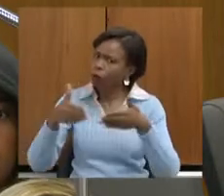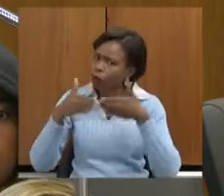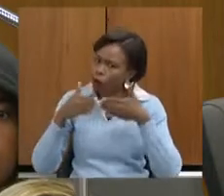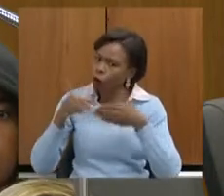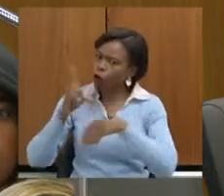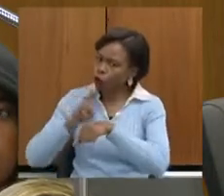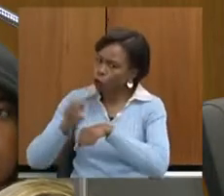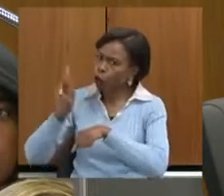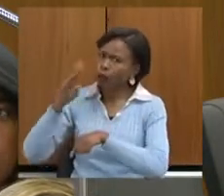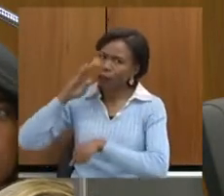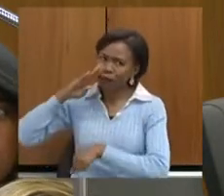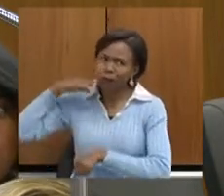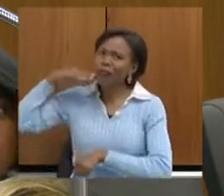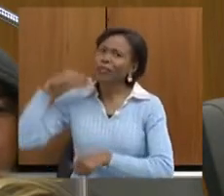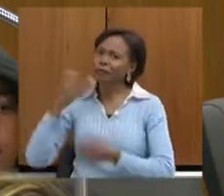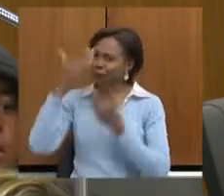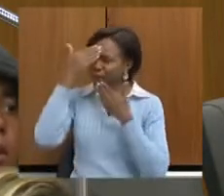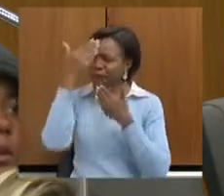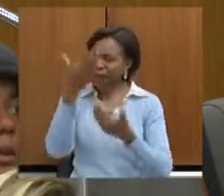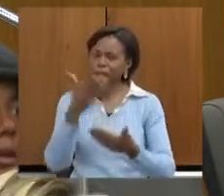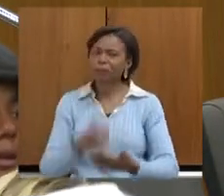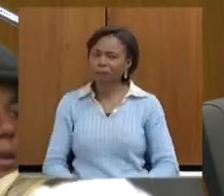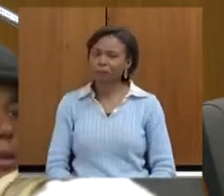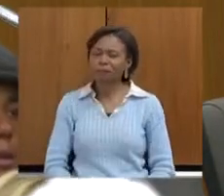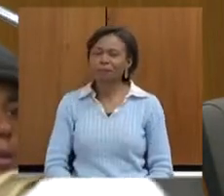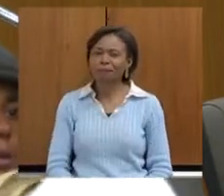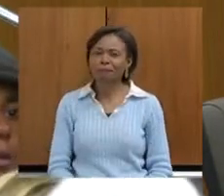Doutora Obrigado aceso